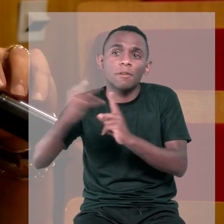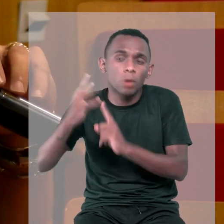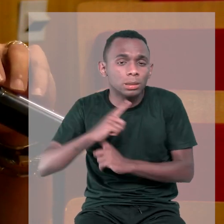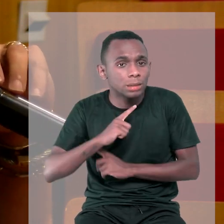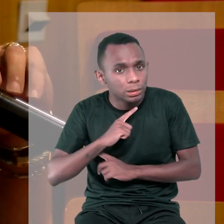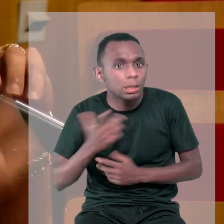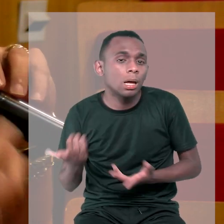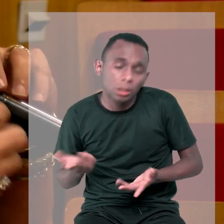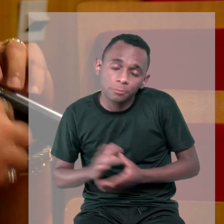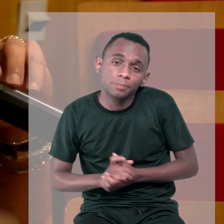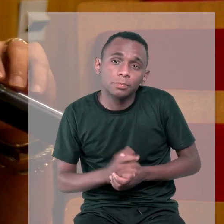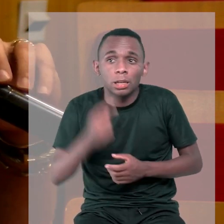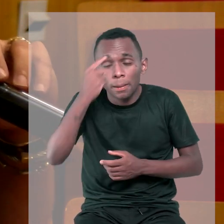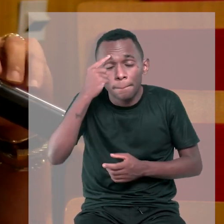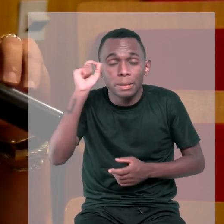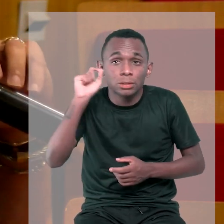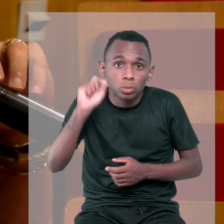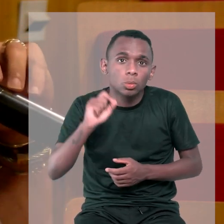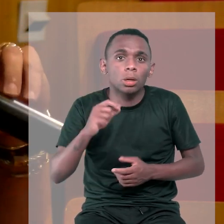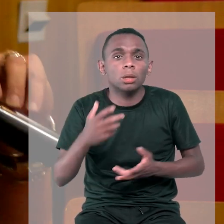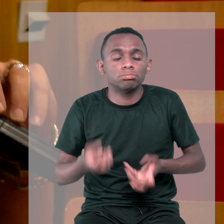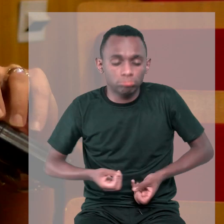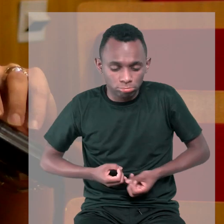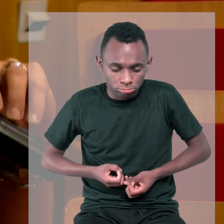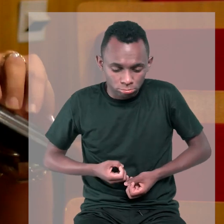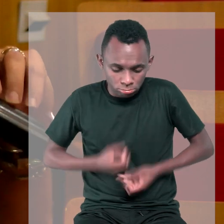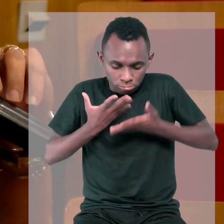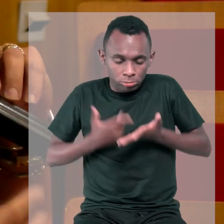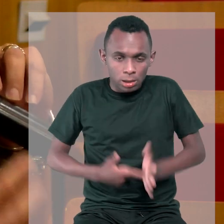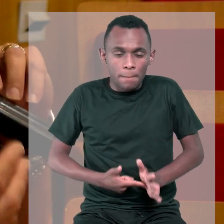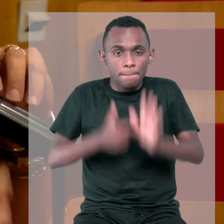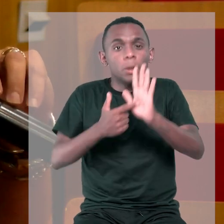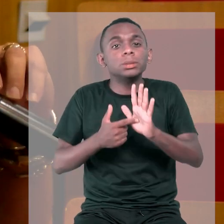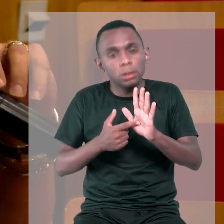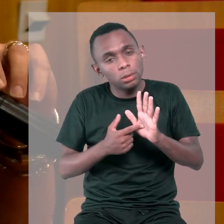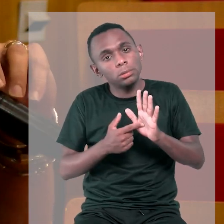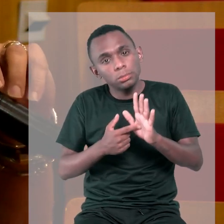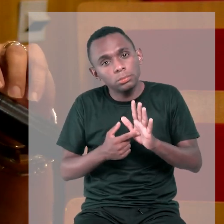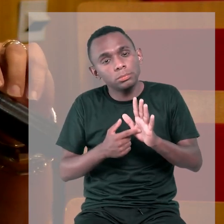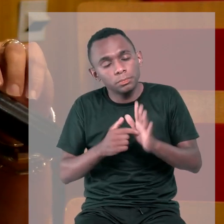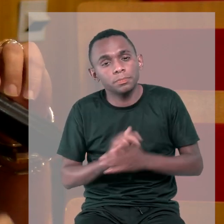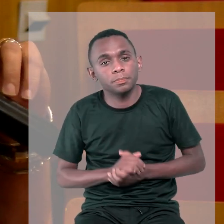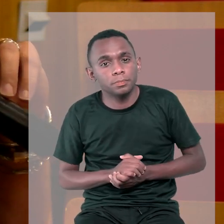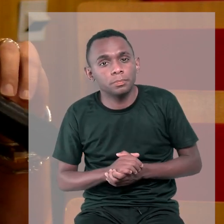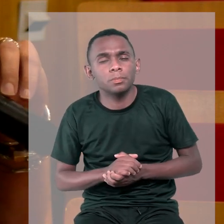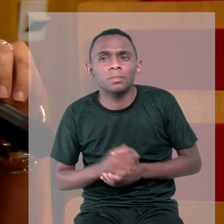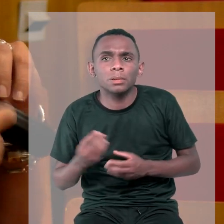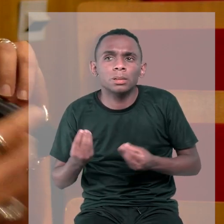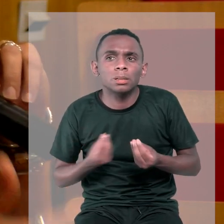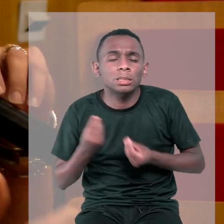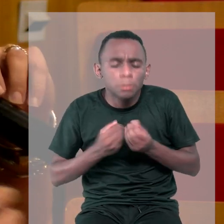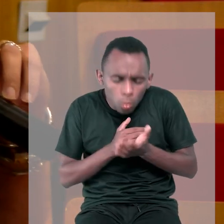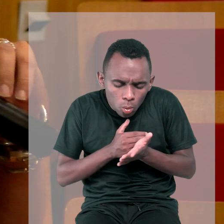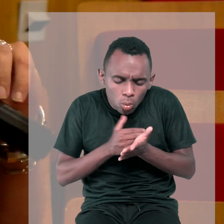germe, como se diz, do germe e da manifestação da ideologia. De uma ideologia, como o senhor mesmo falou, a questão daquele lugar que ela